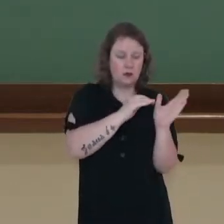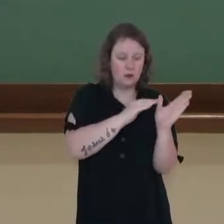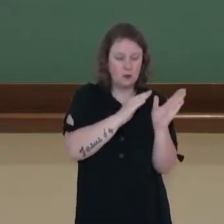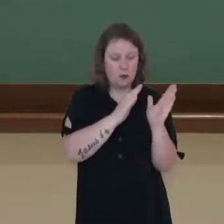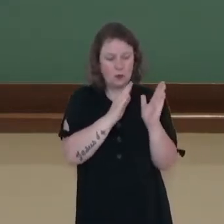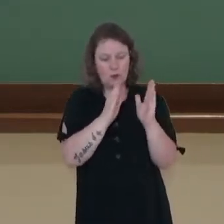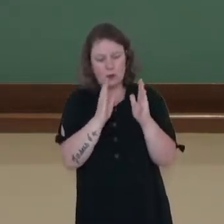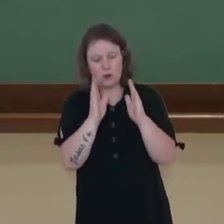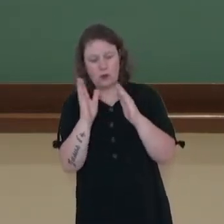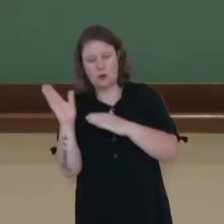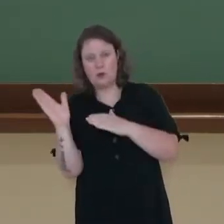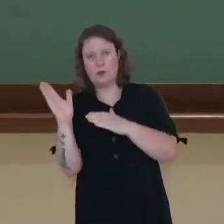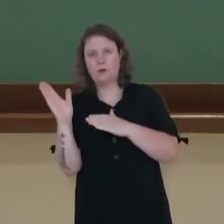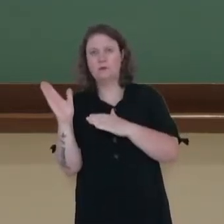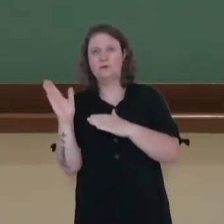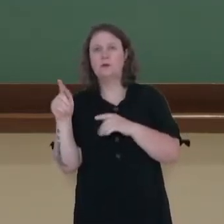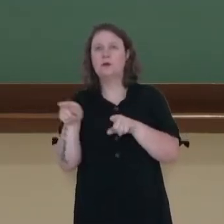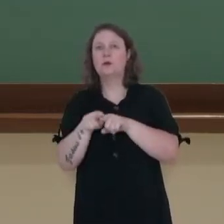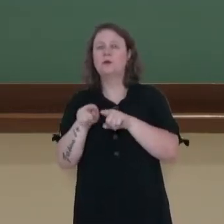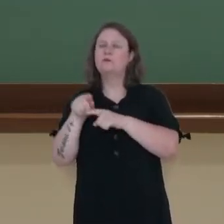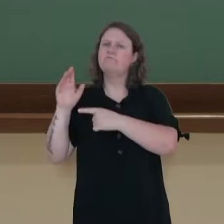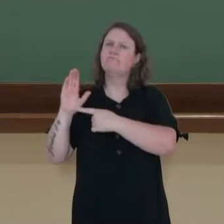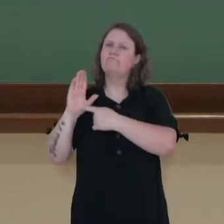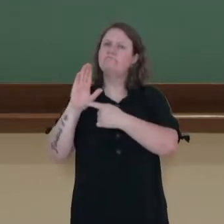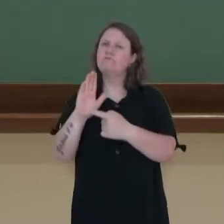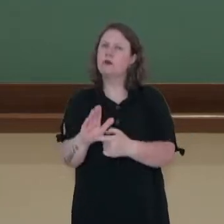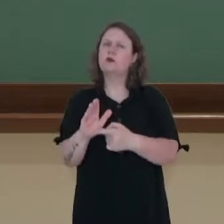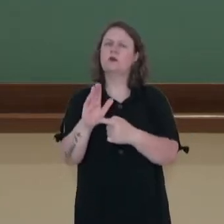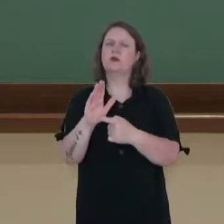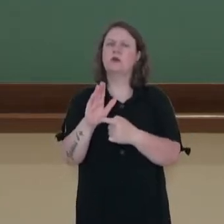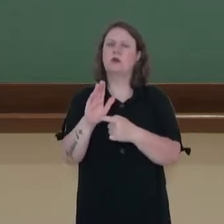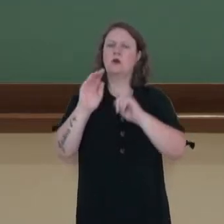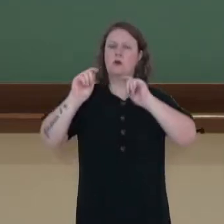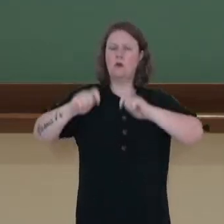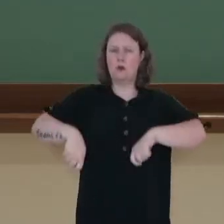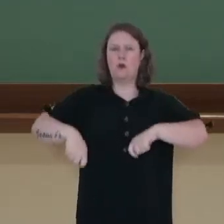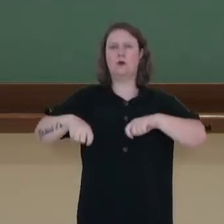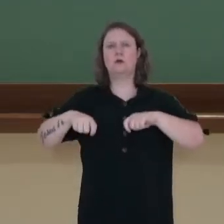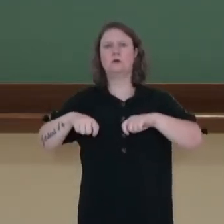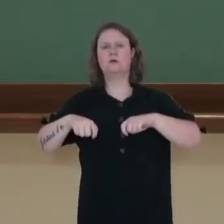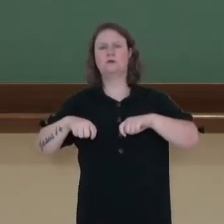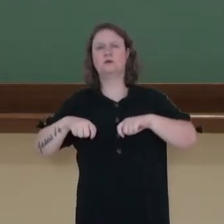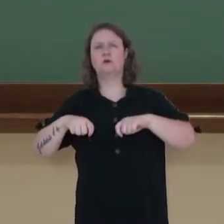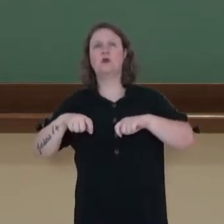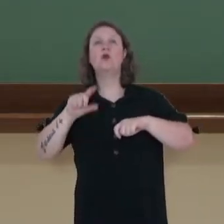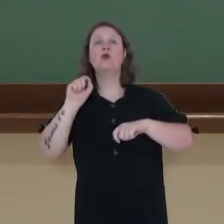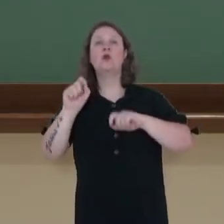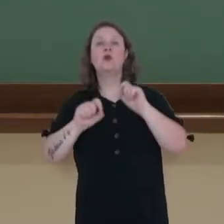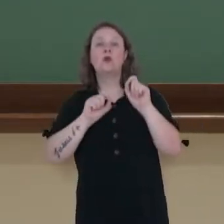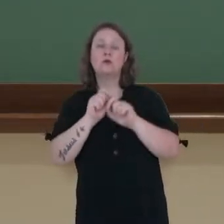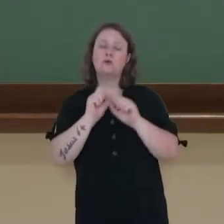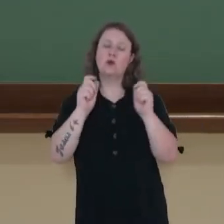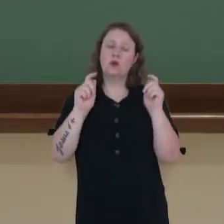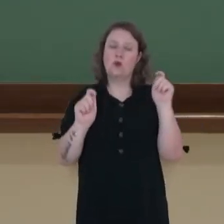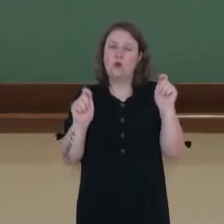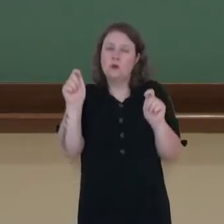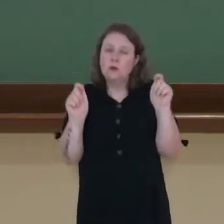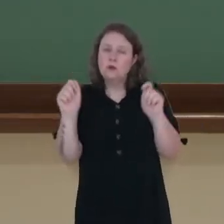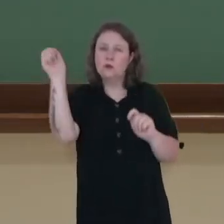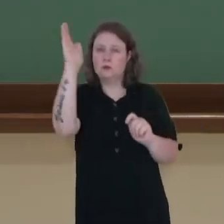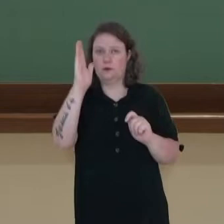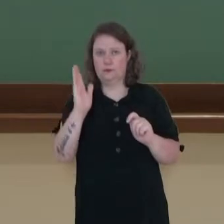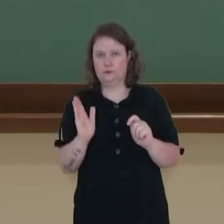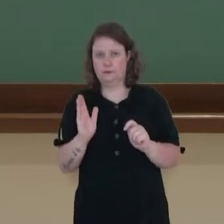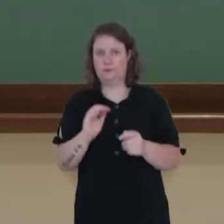Pedro mostrar que é capaz de comandar o Brasil. Então, a partir de 1850 é